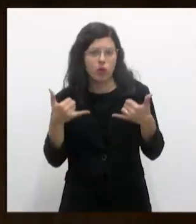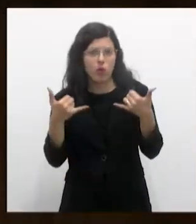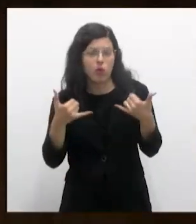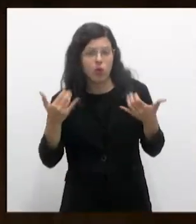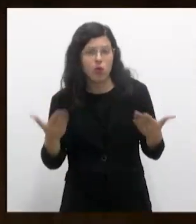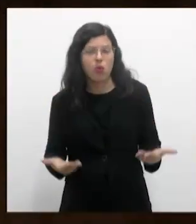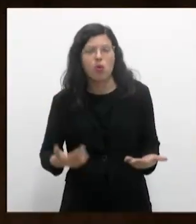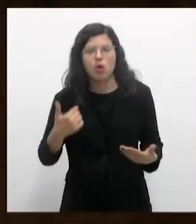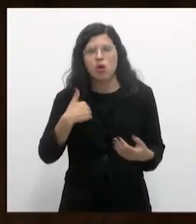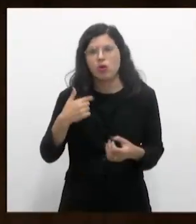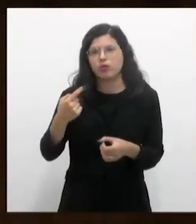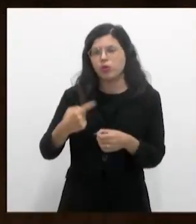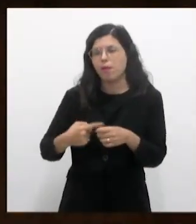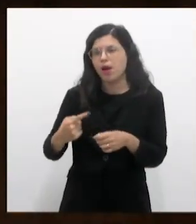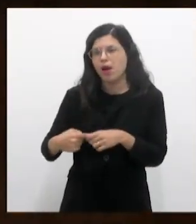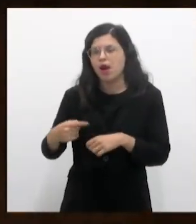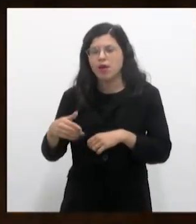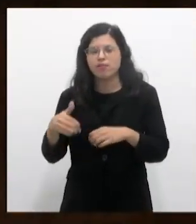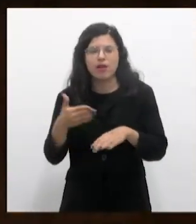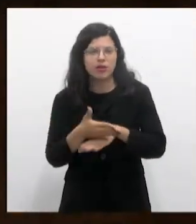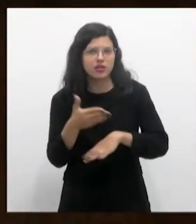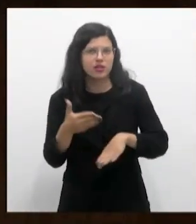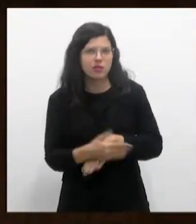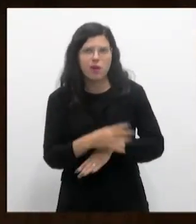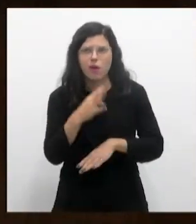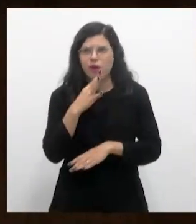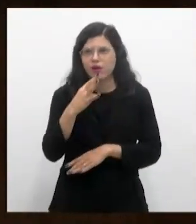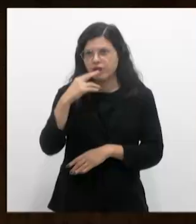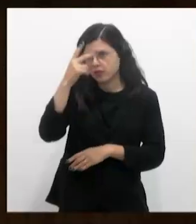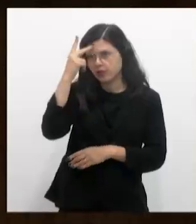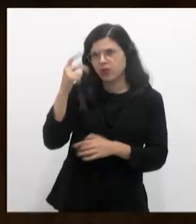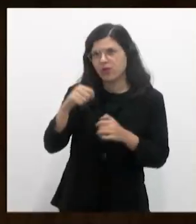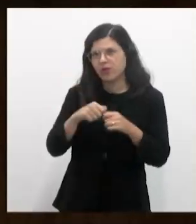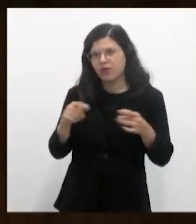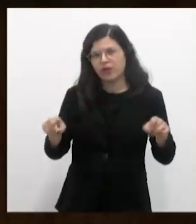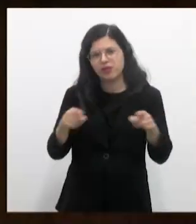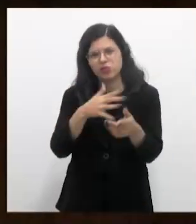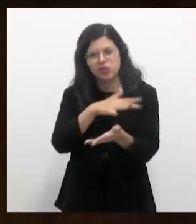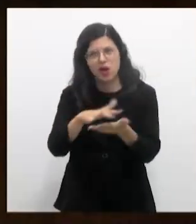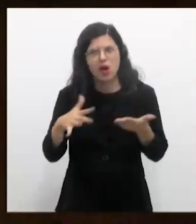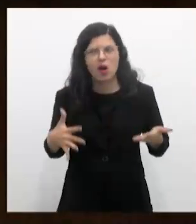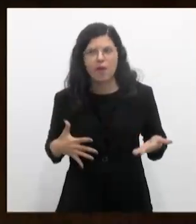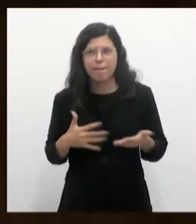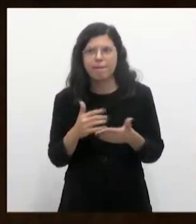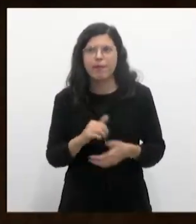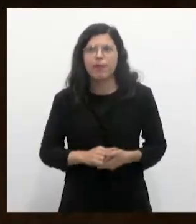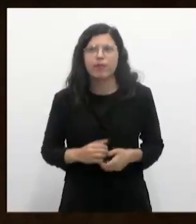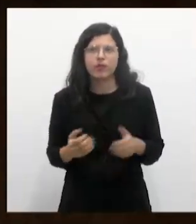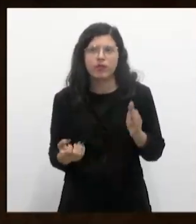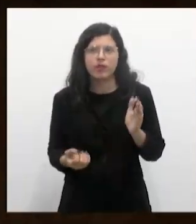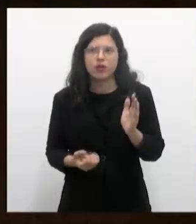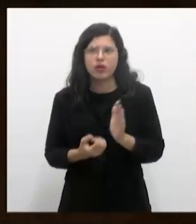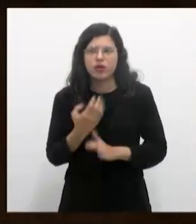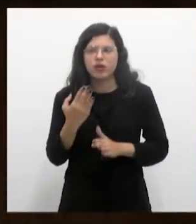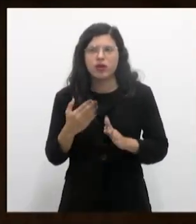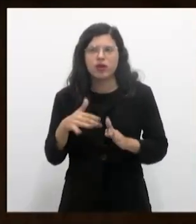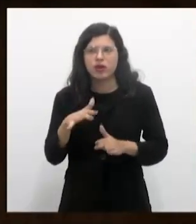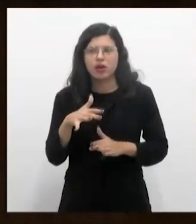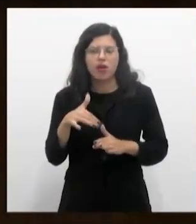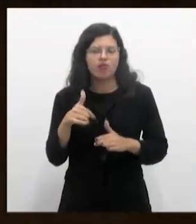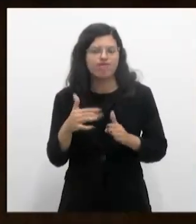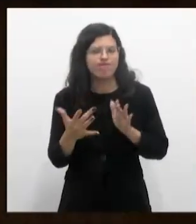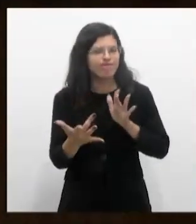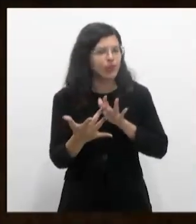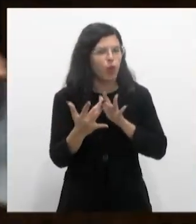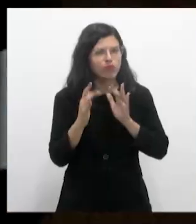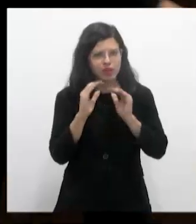eu participo, conheço quem fez o samba, participo do julgamento do samba e cria um espírito comunitário, que é